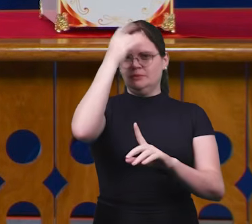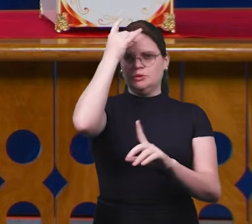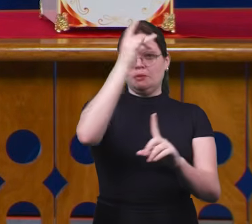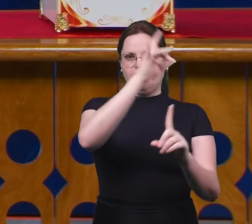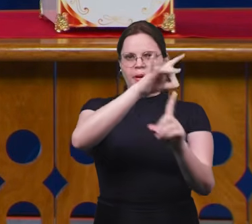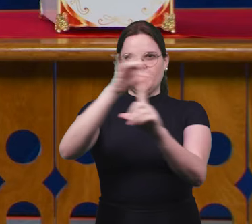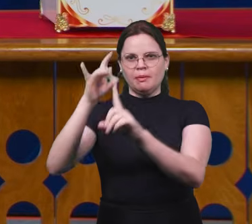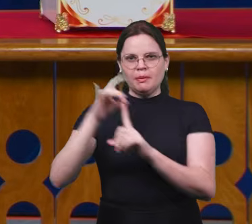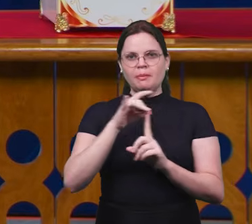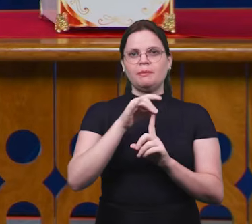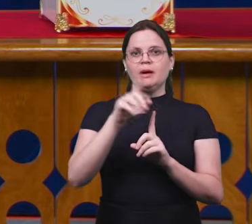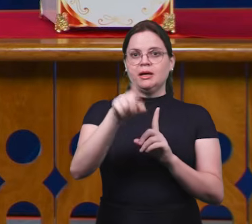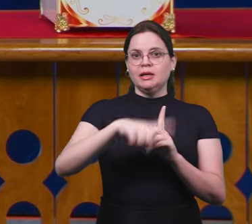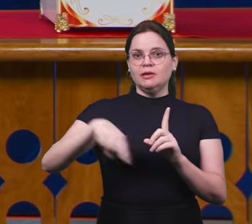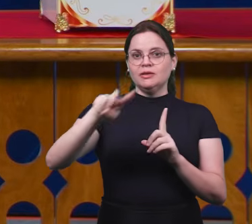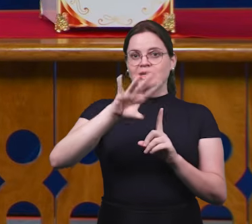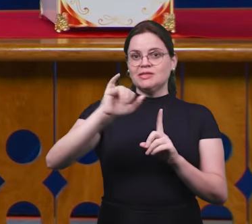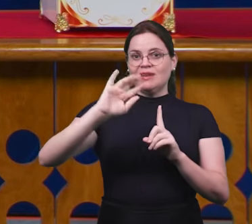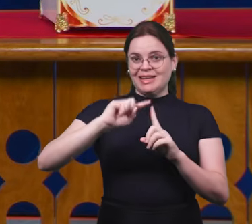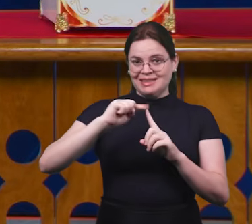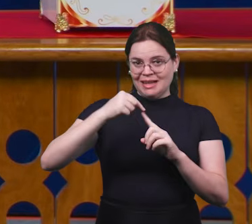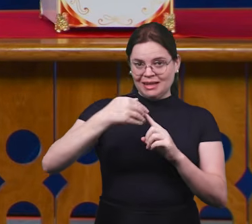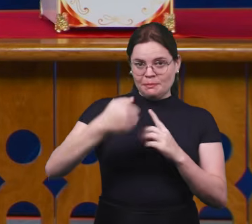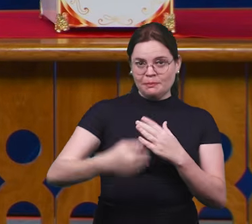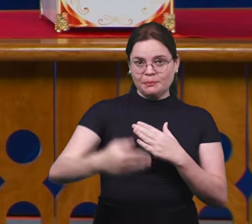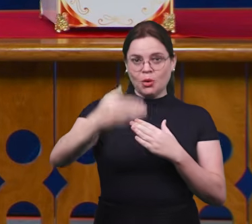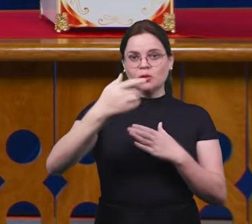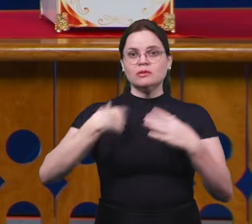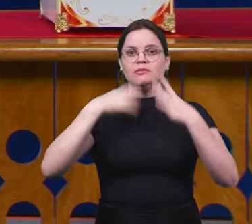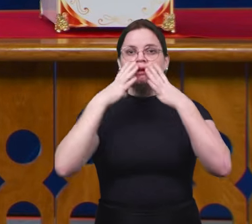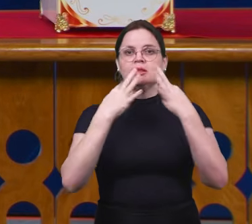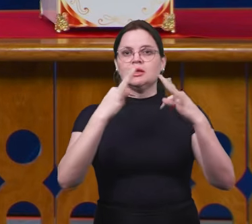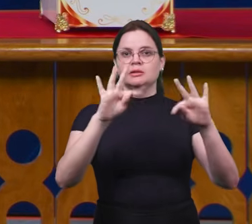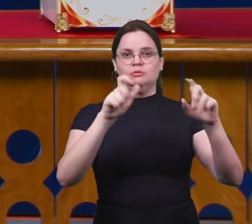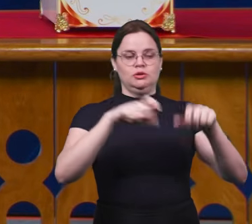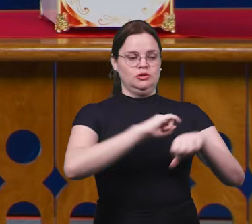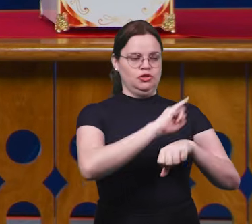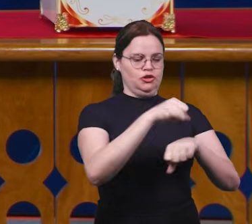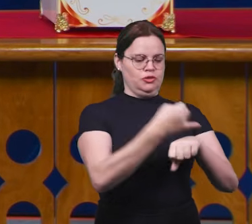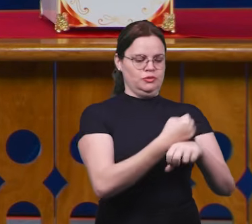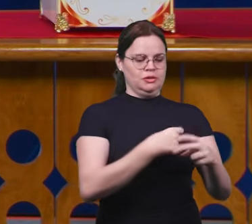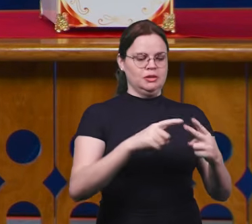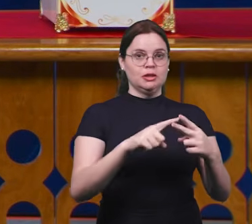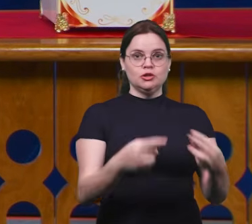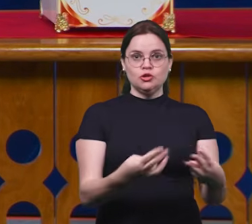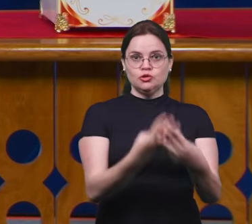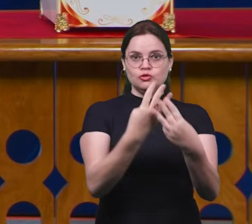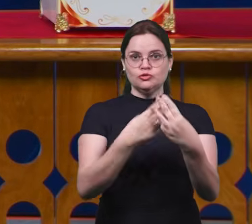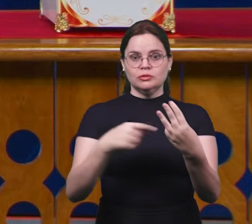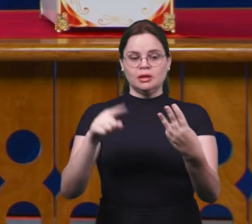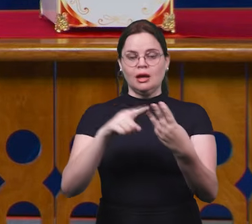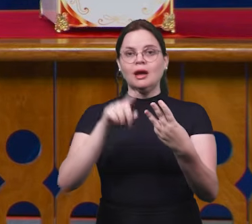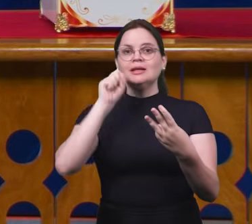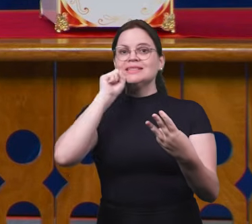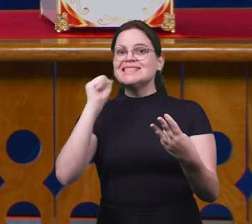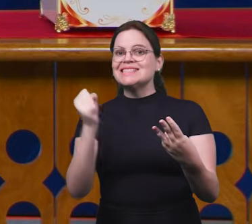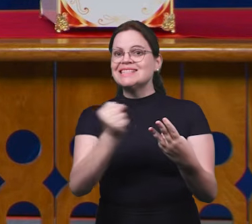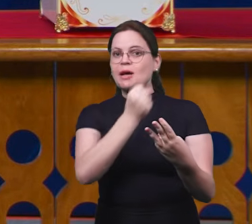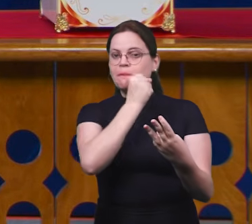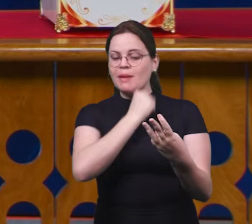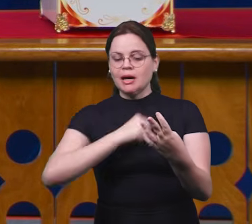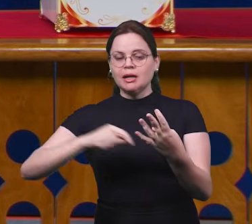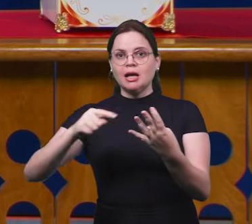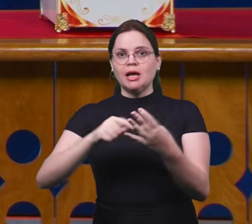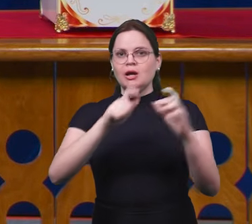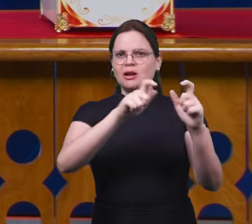vós, e ser-me-eis testemunha, tanto em Jerusalém, como em toda a Judéia, Samaria e até